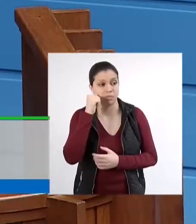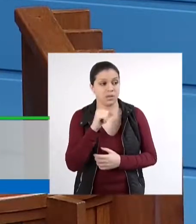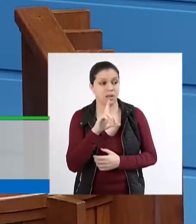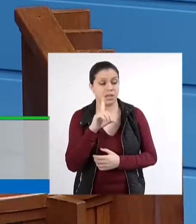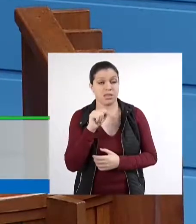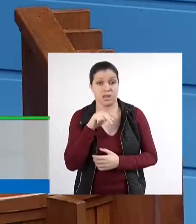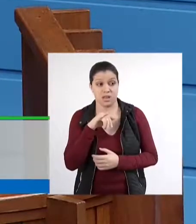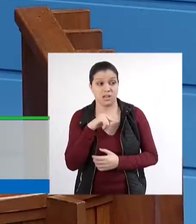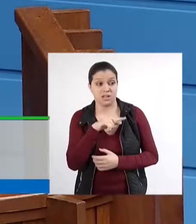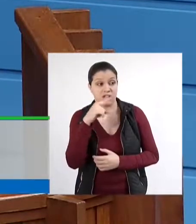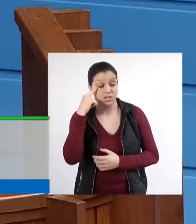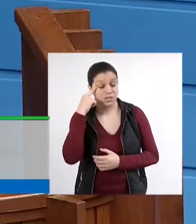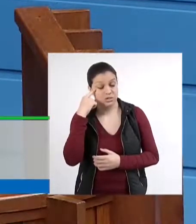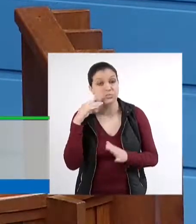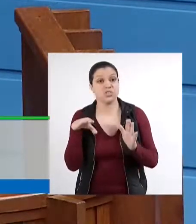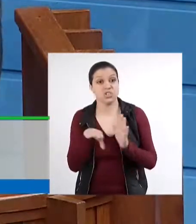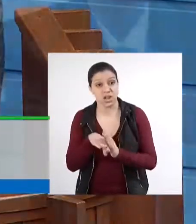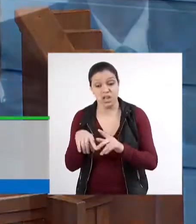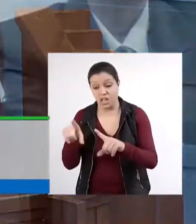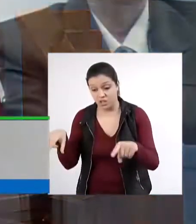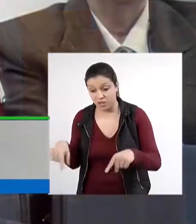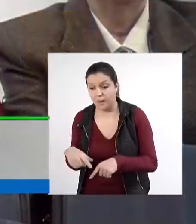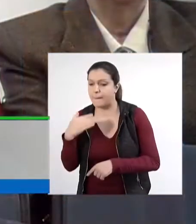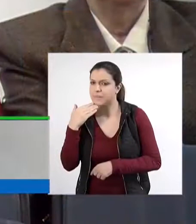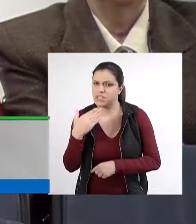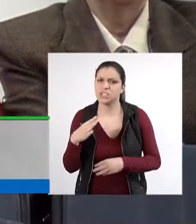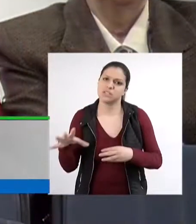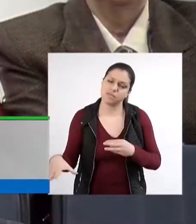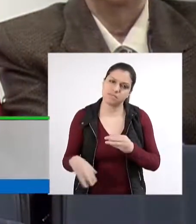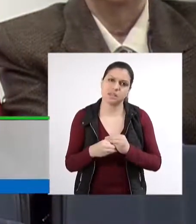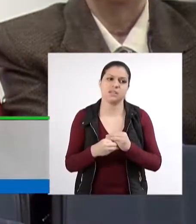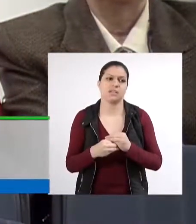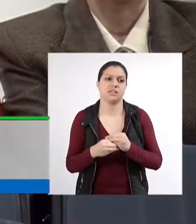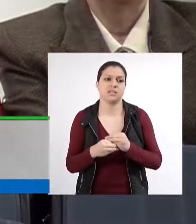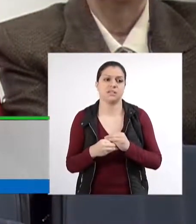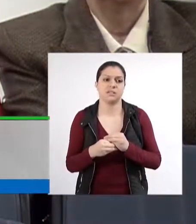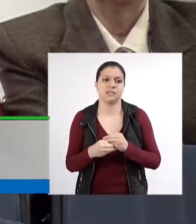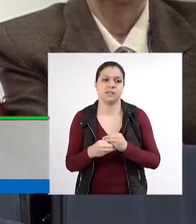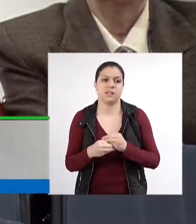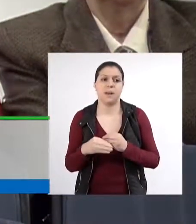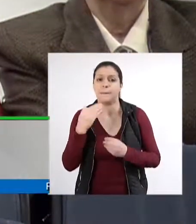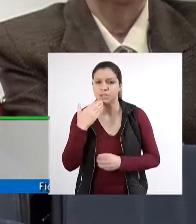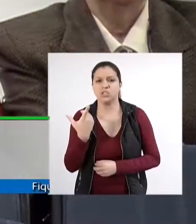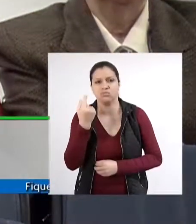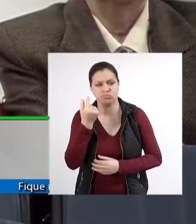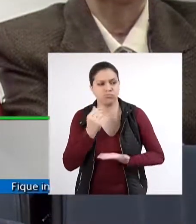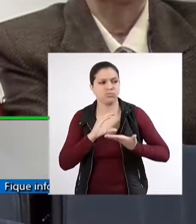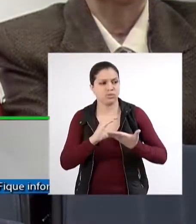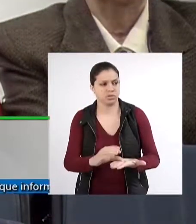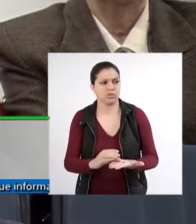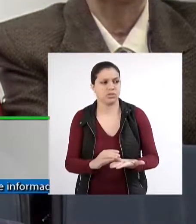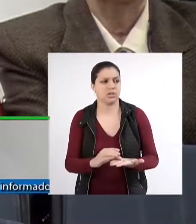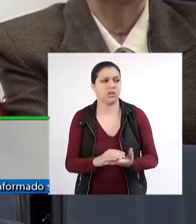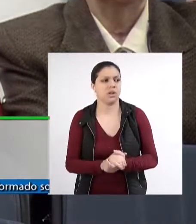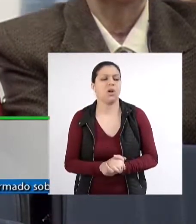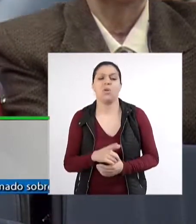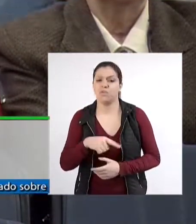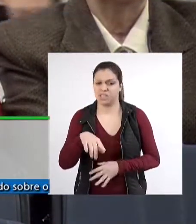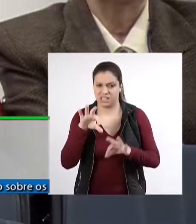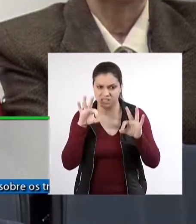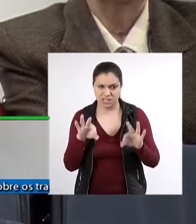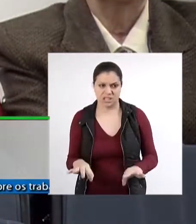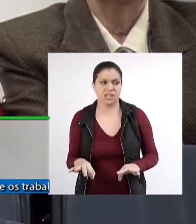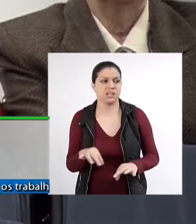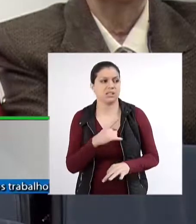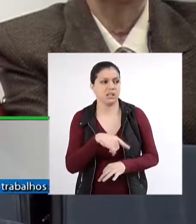japonesinha, chegar na porta dos gabinetes pedindo emenda, vocês podem ter certeza, as emendas vão ser bem aplicadas a